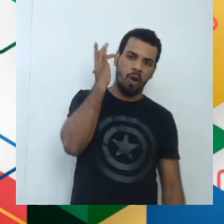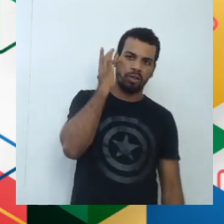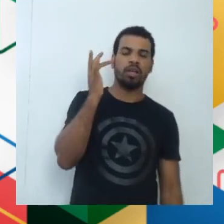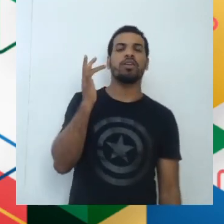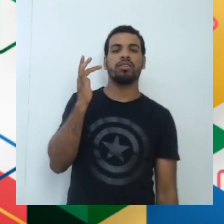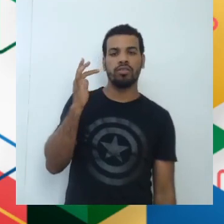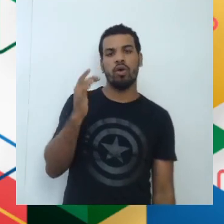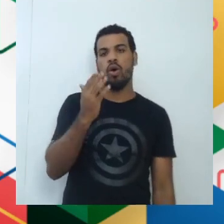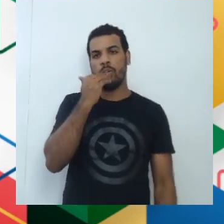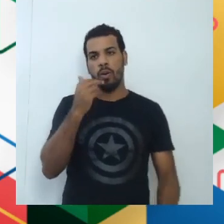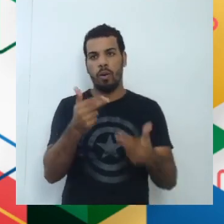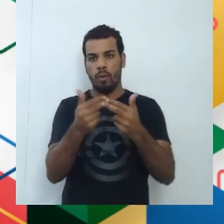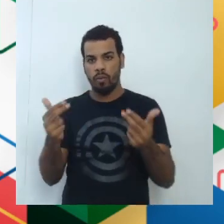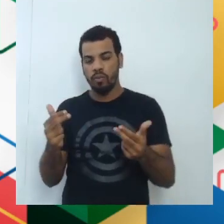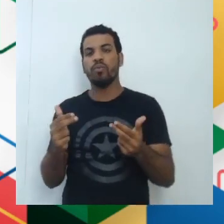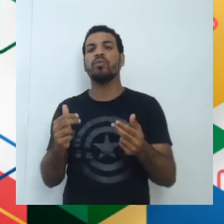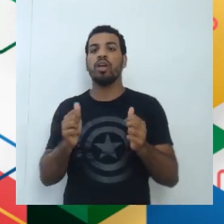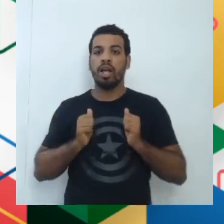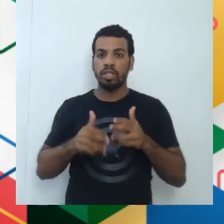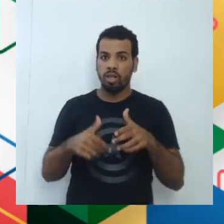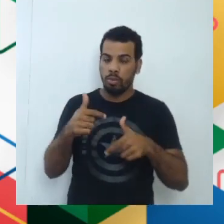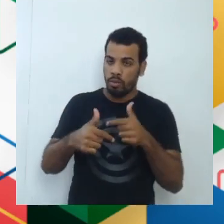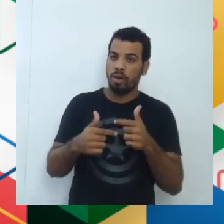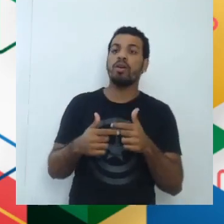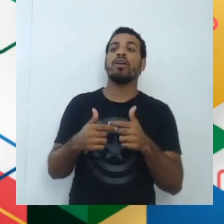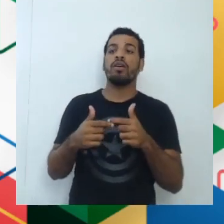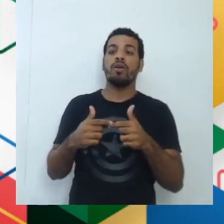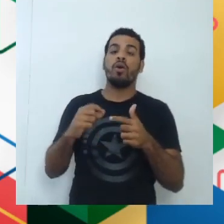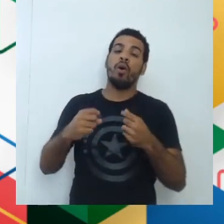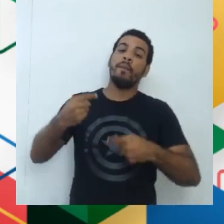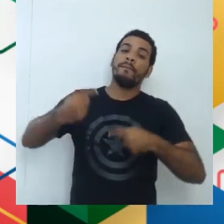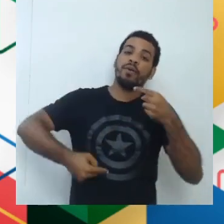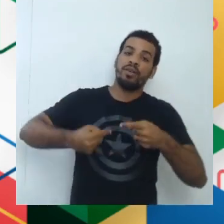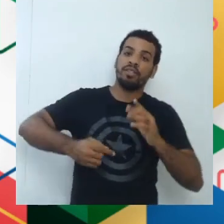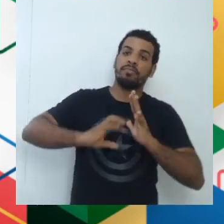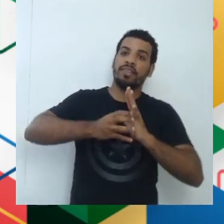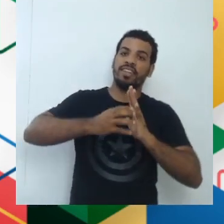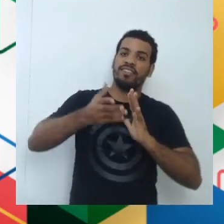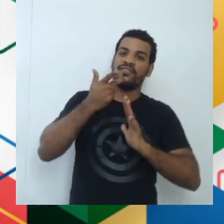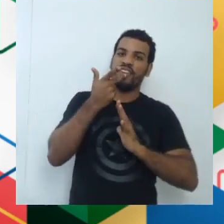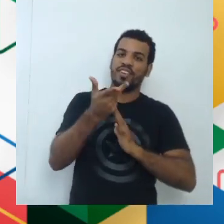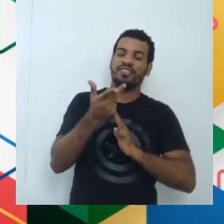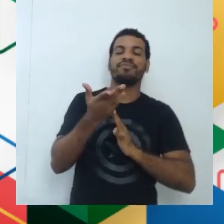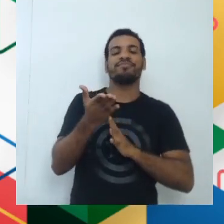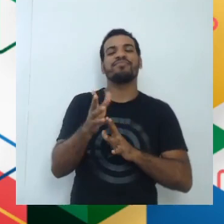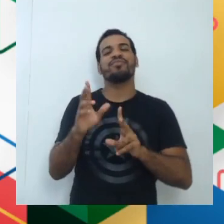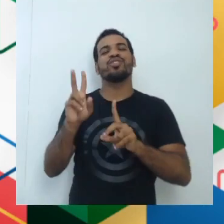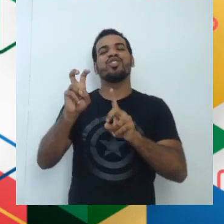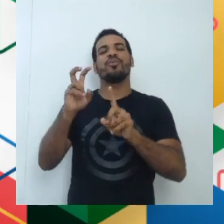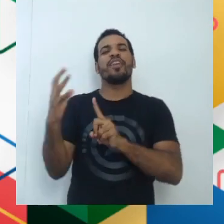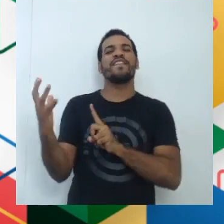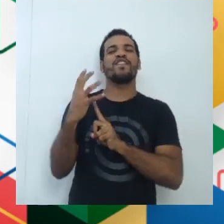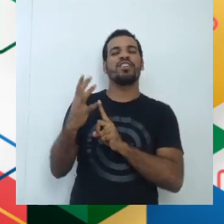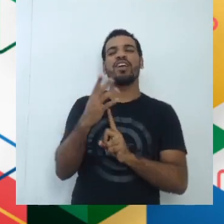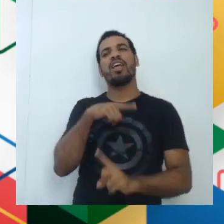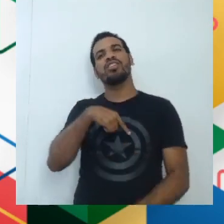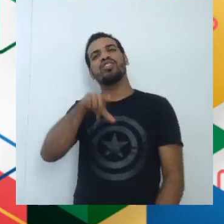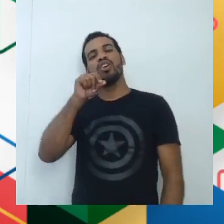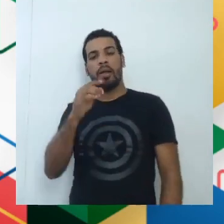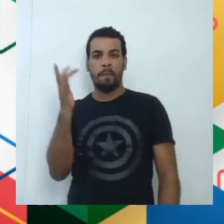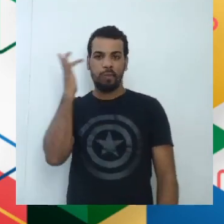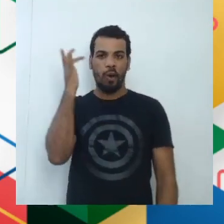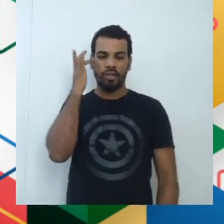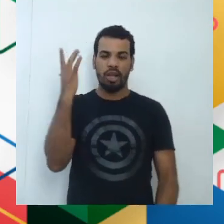de certos alimentos, a ação no mercado ou ainda a político-partidária, que foi aquilo que a gente falou sobre a influência que a moda